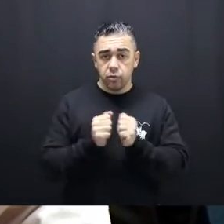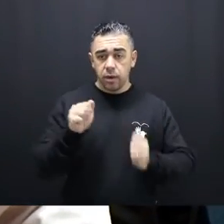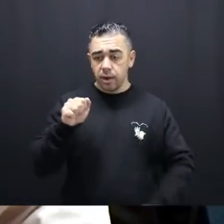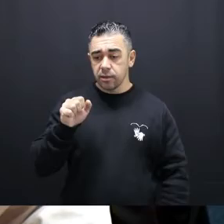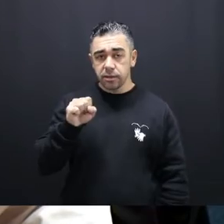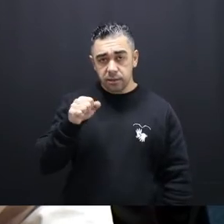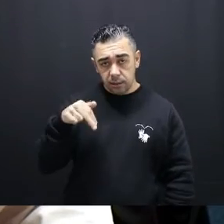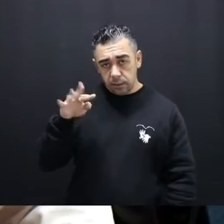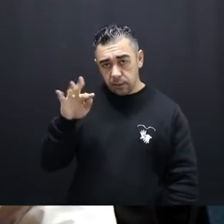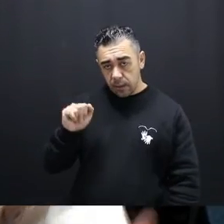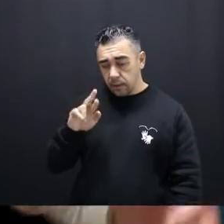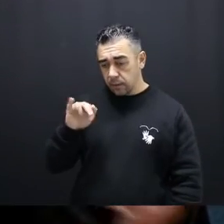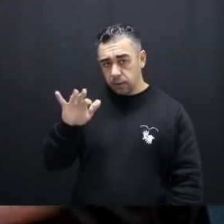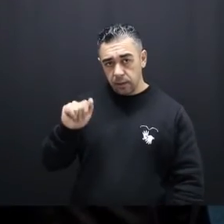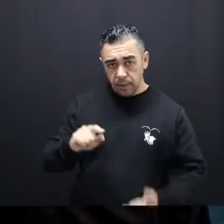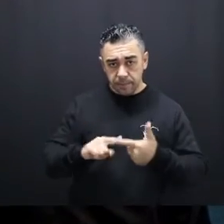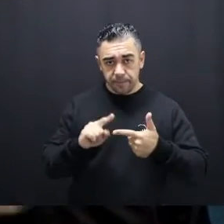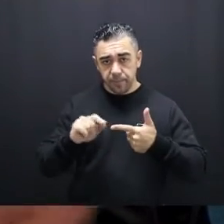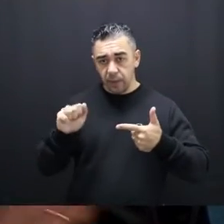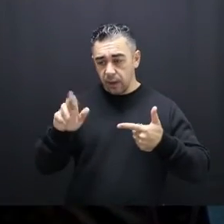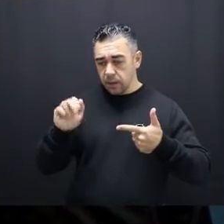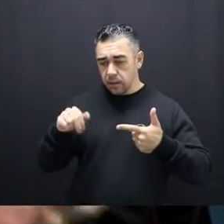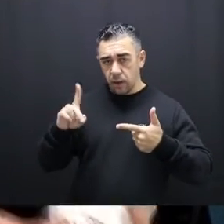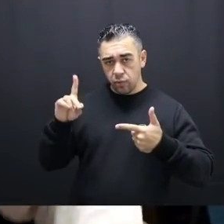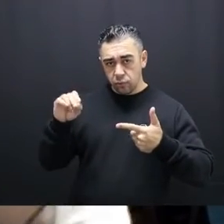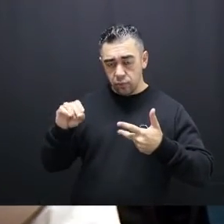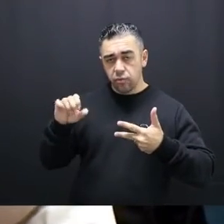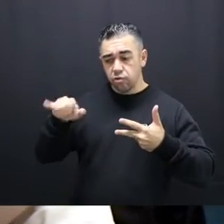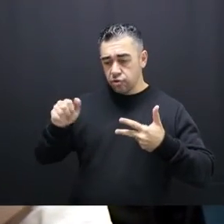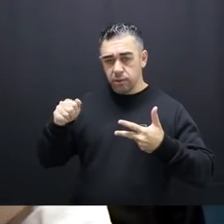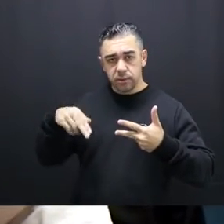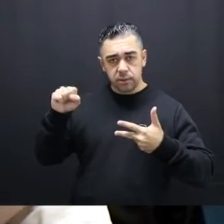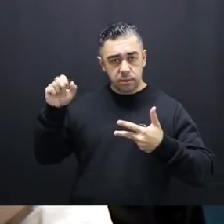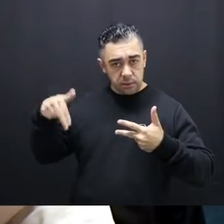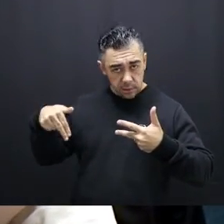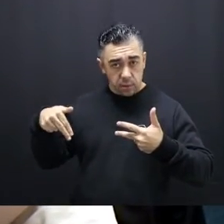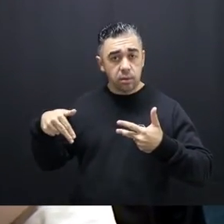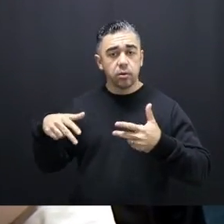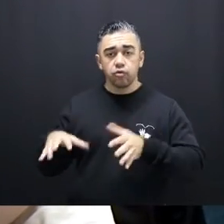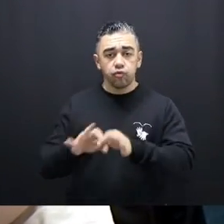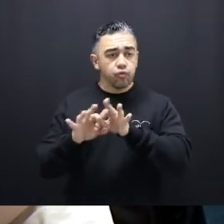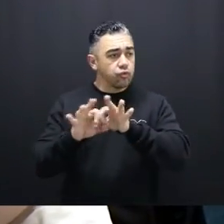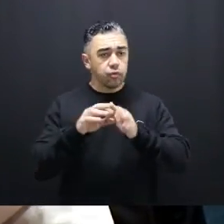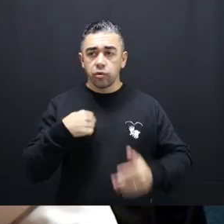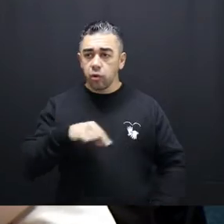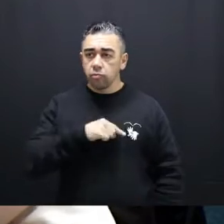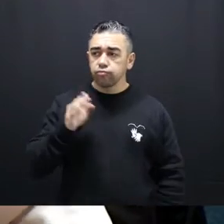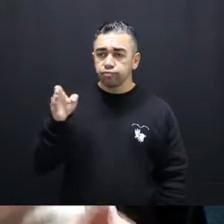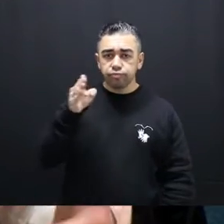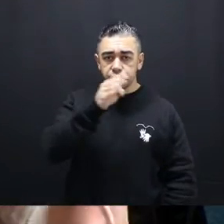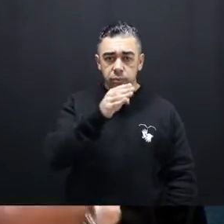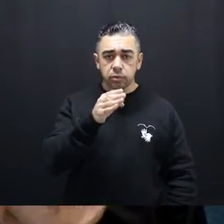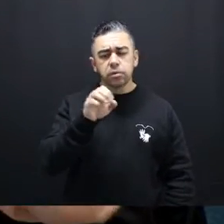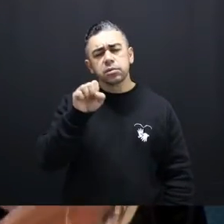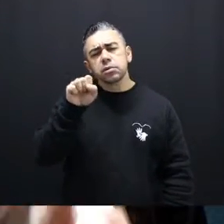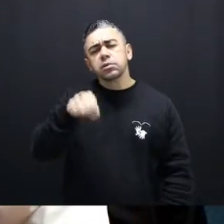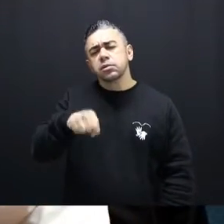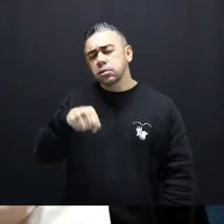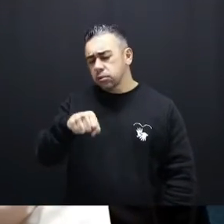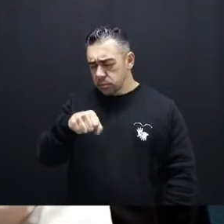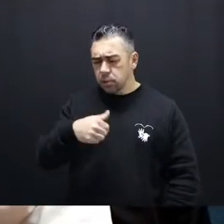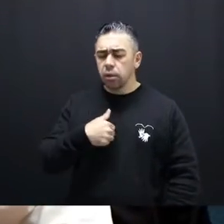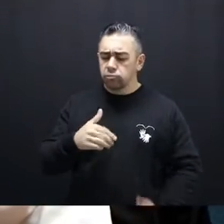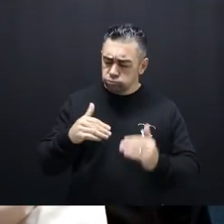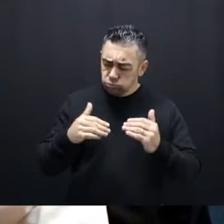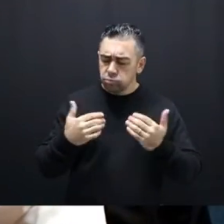janssen e é tudo junto ali né que a gente tá em todas elas ali eu sim com certeza eu